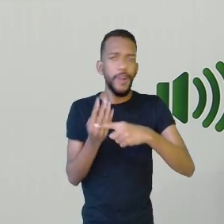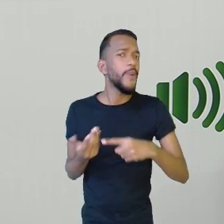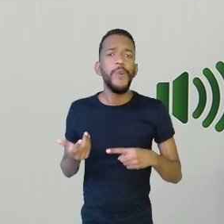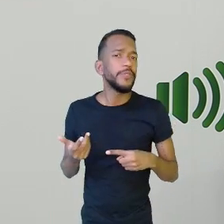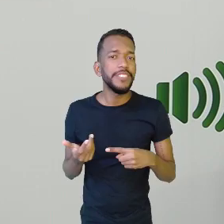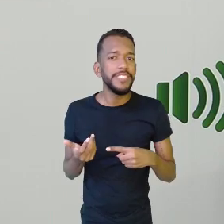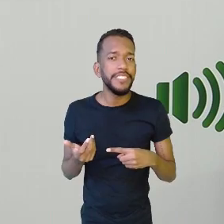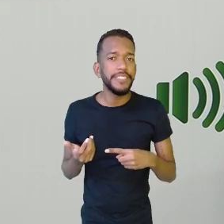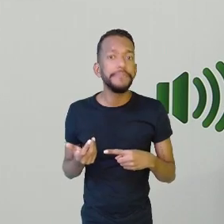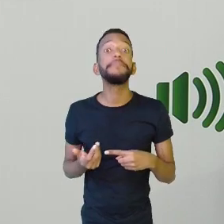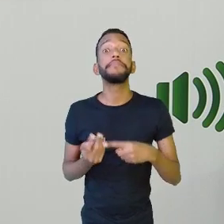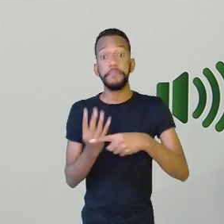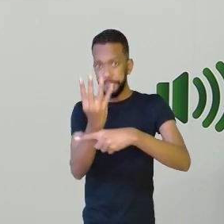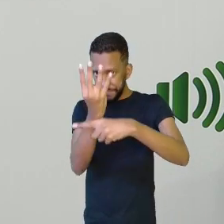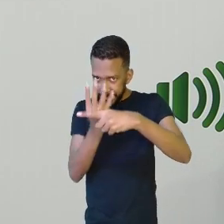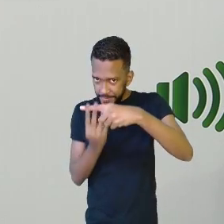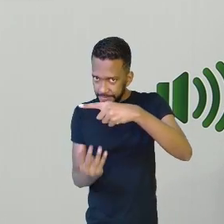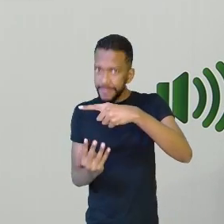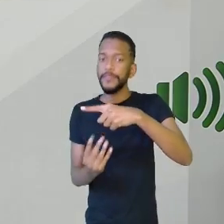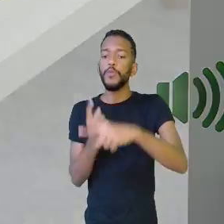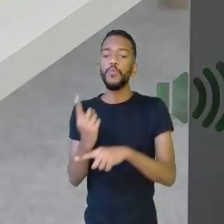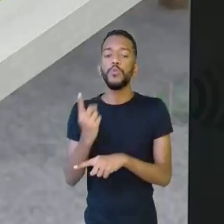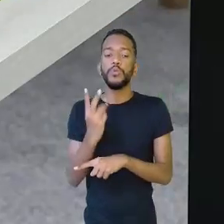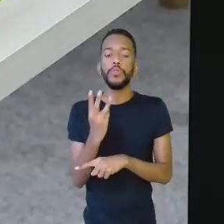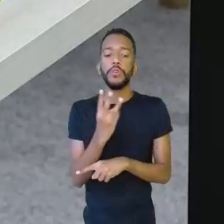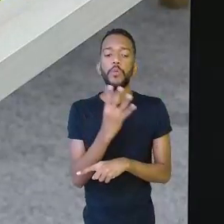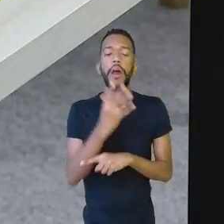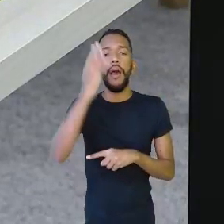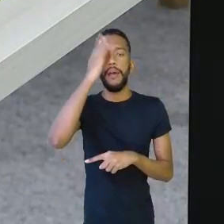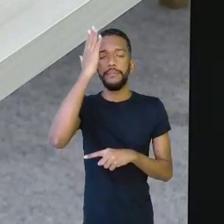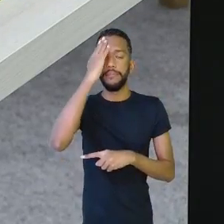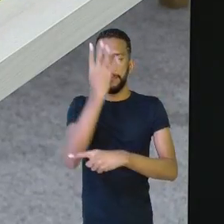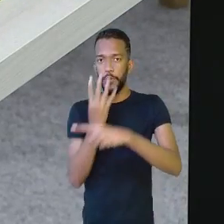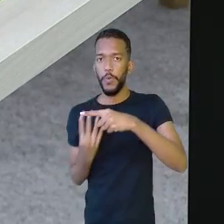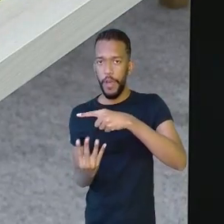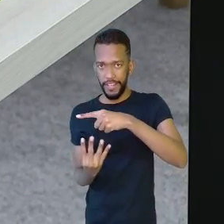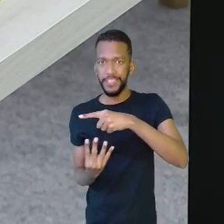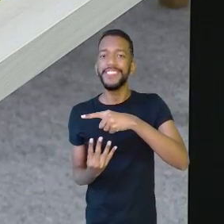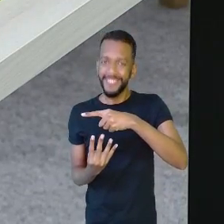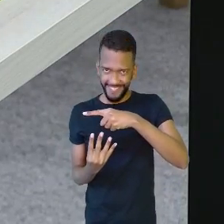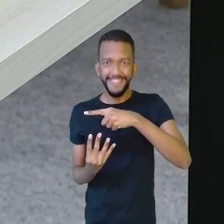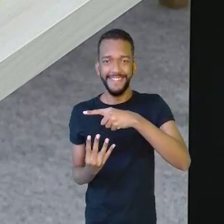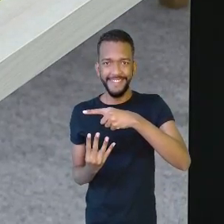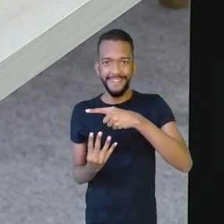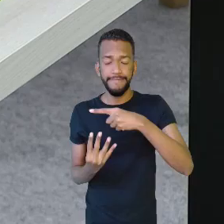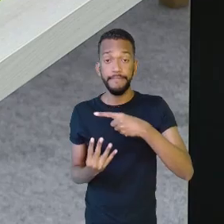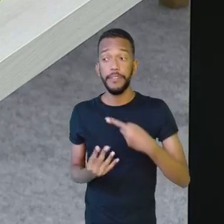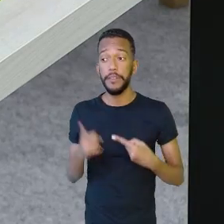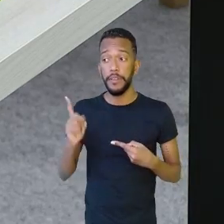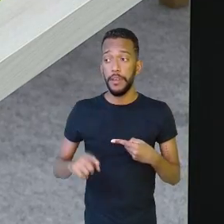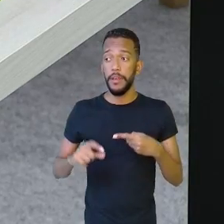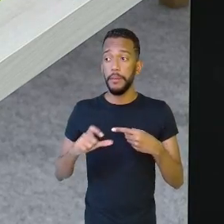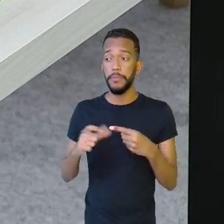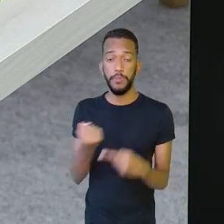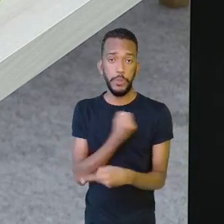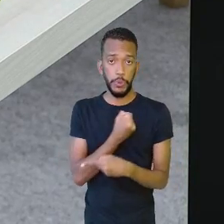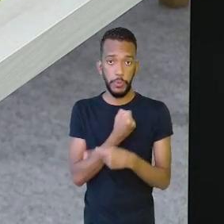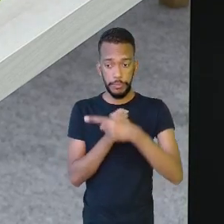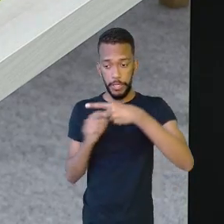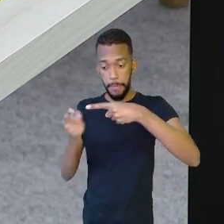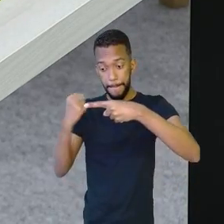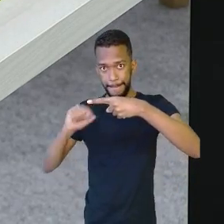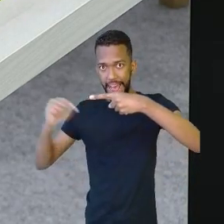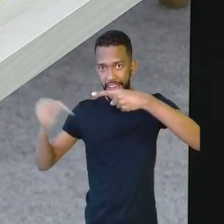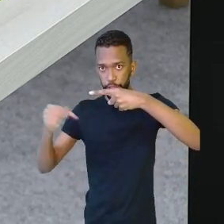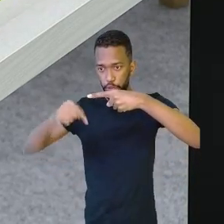fração? No denominador, correto? No denominador, que é este número aqui